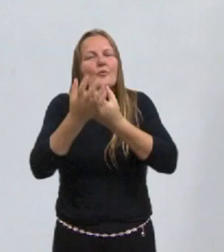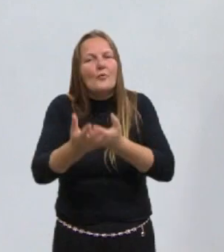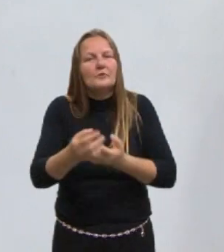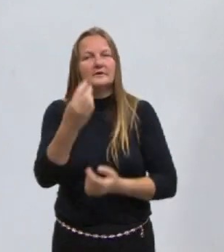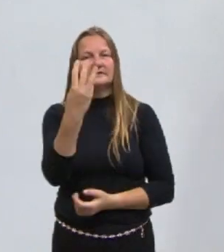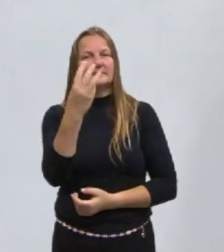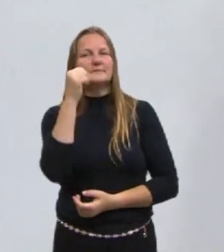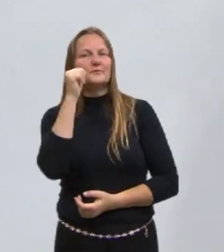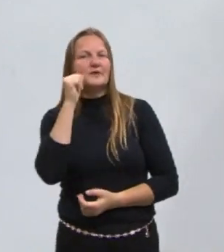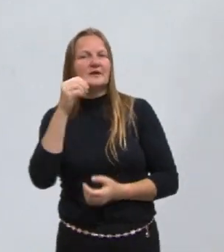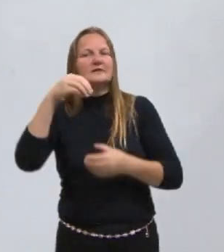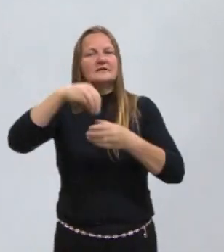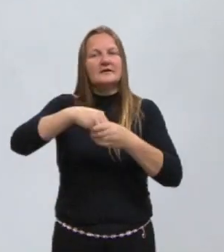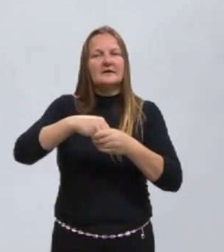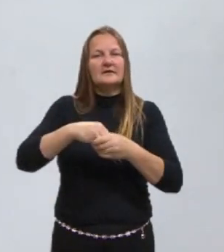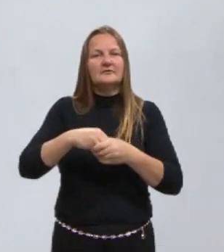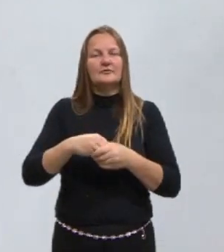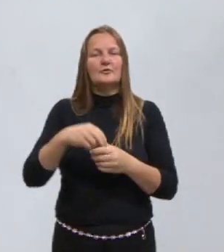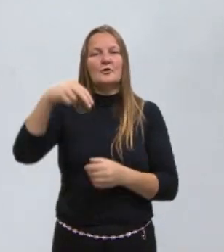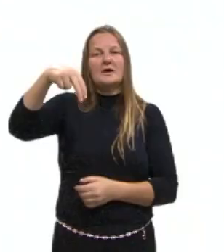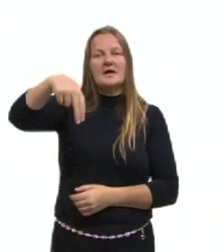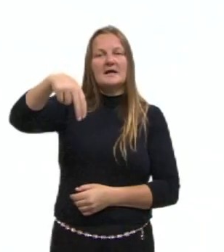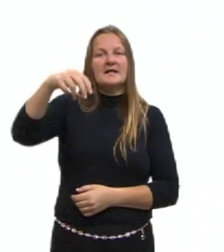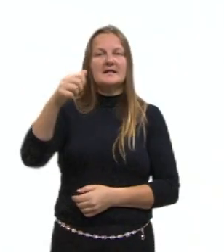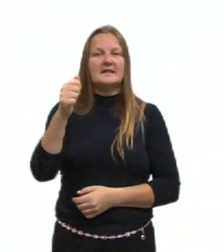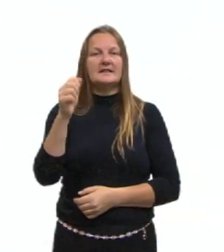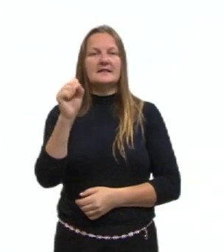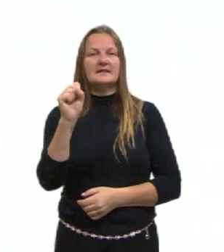três mulheres dentro da NASA e como